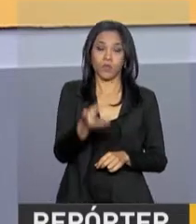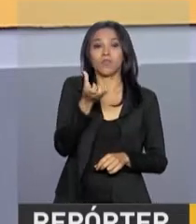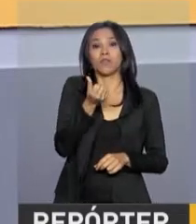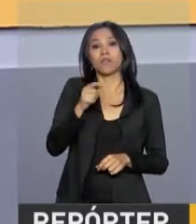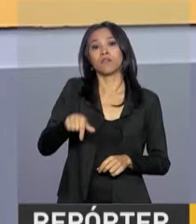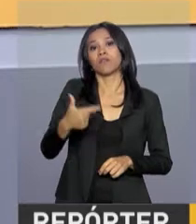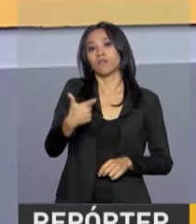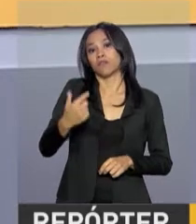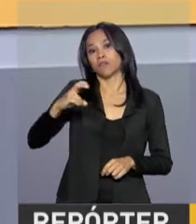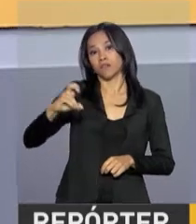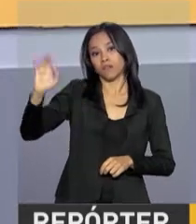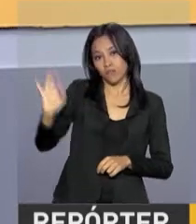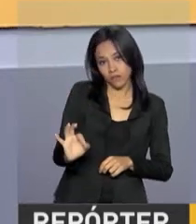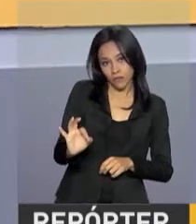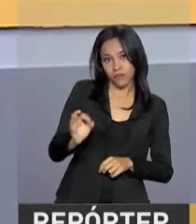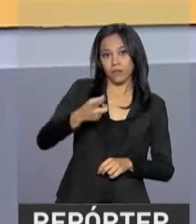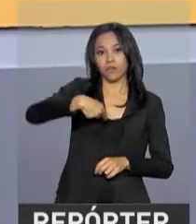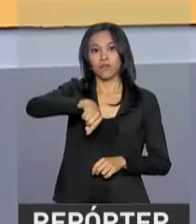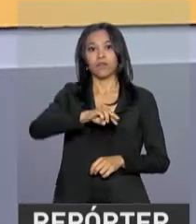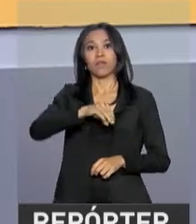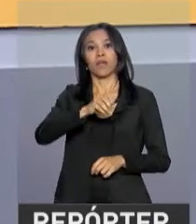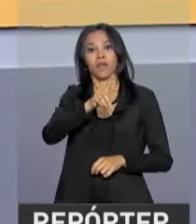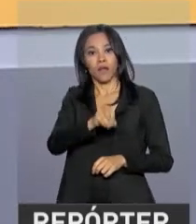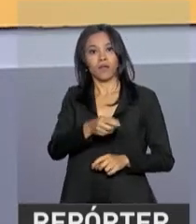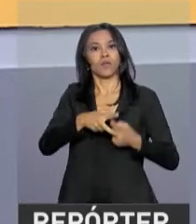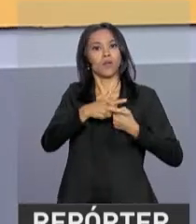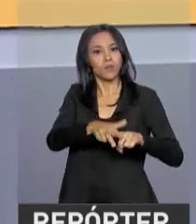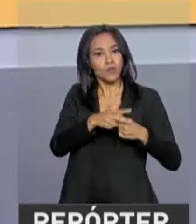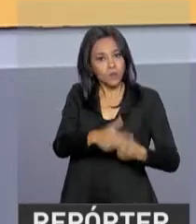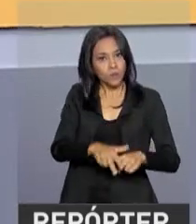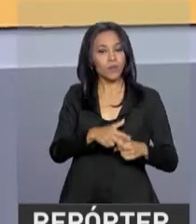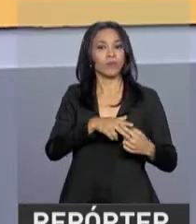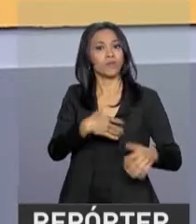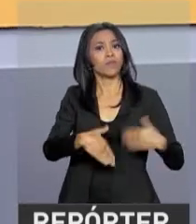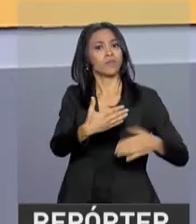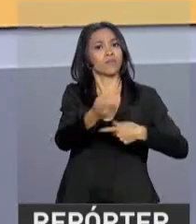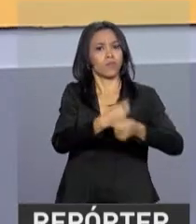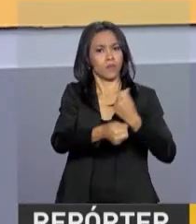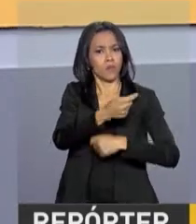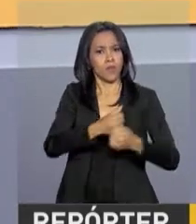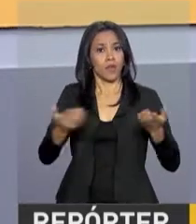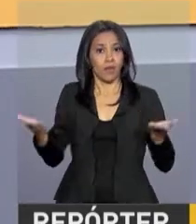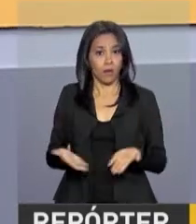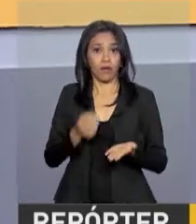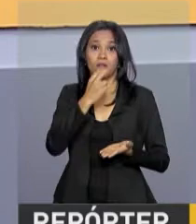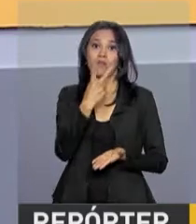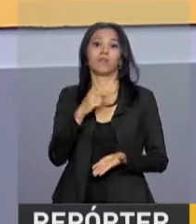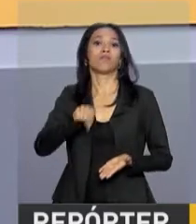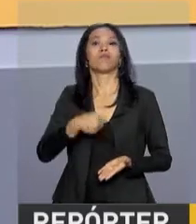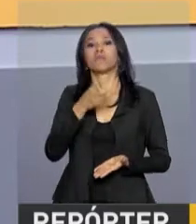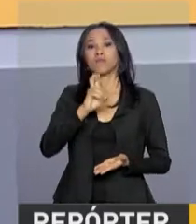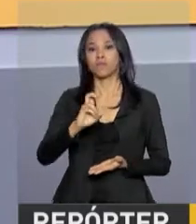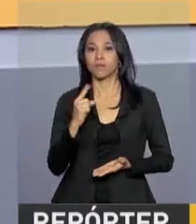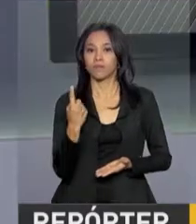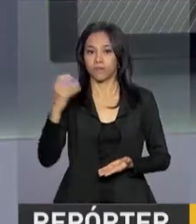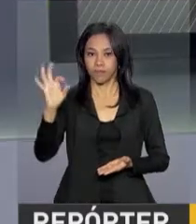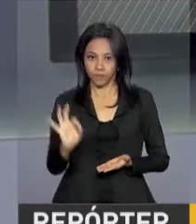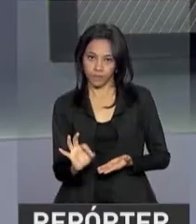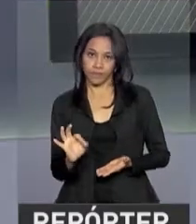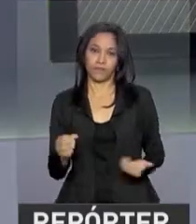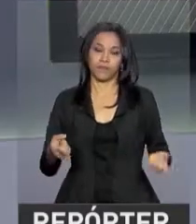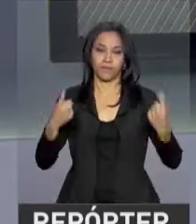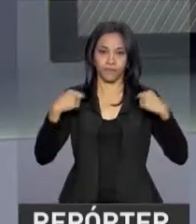cento o mercado fez um ajuste na expectativa de crescimento da economia que passou para 2,51 por cento